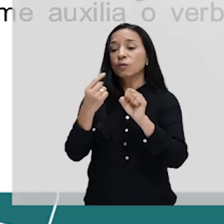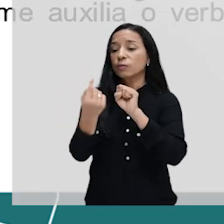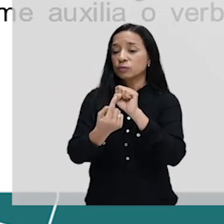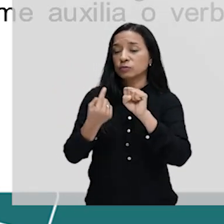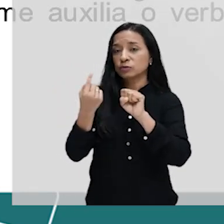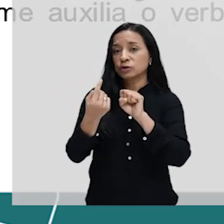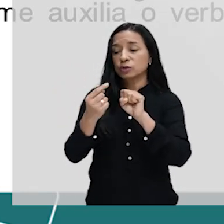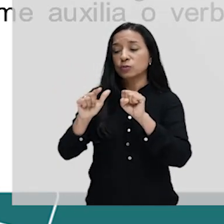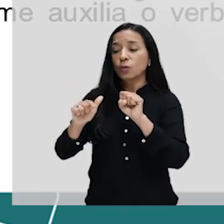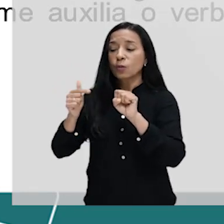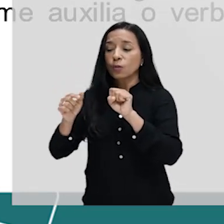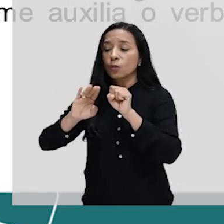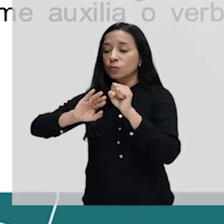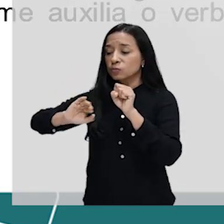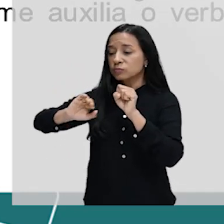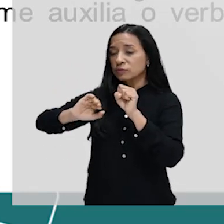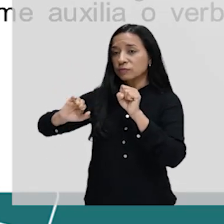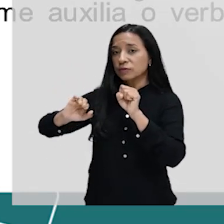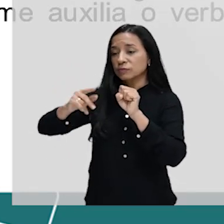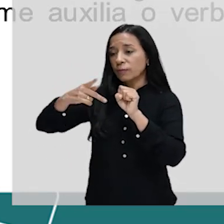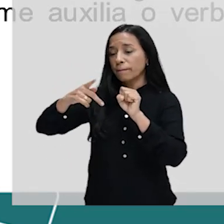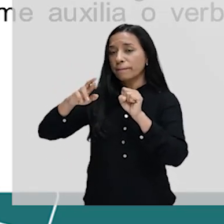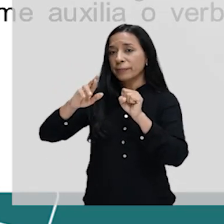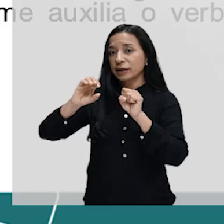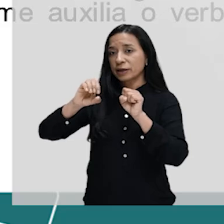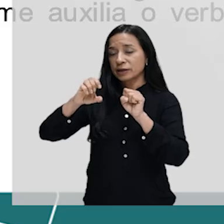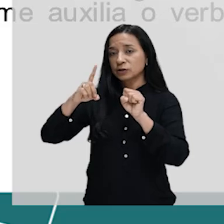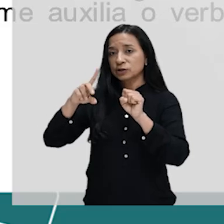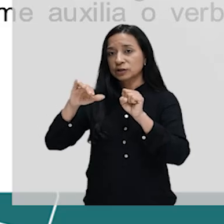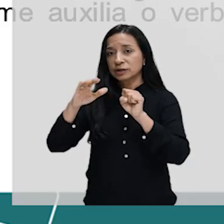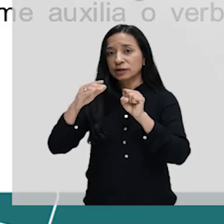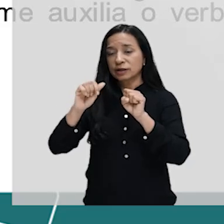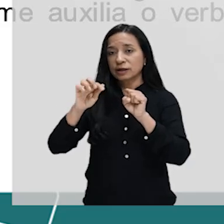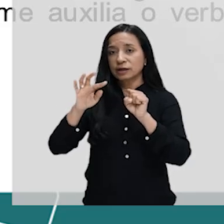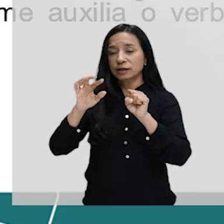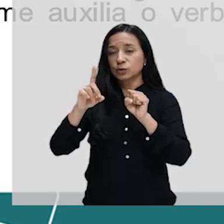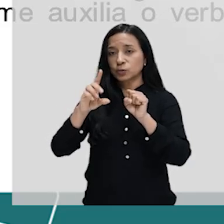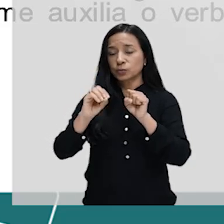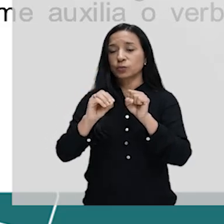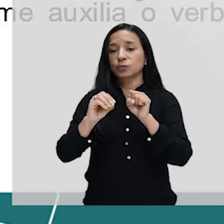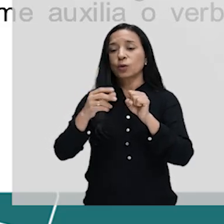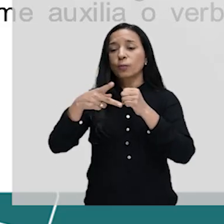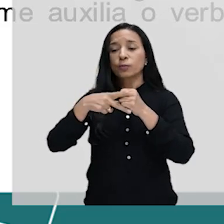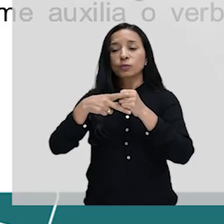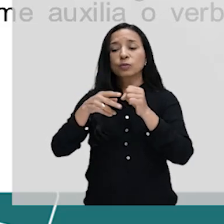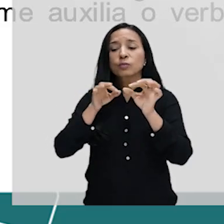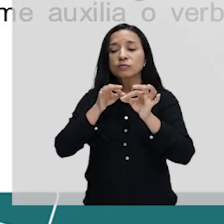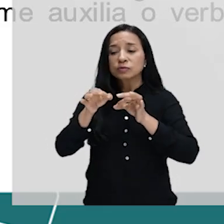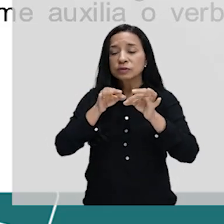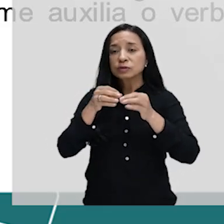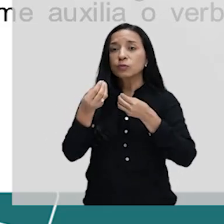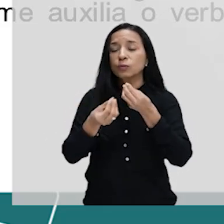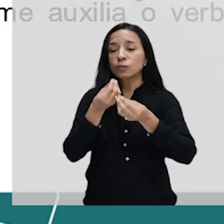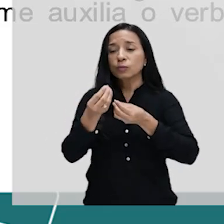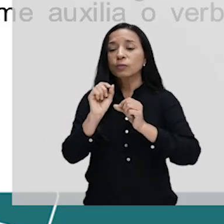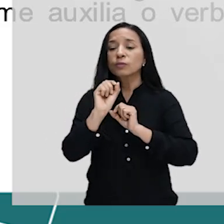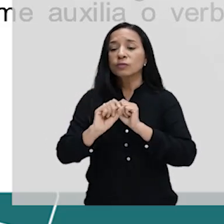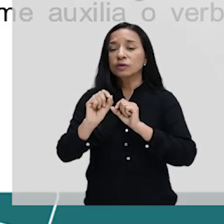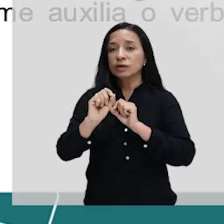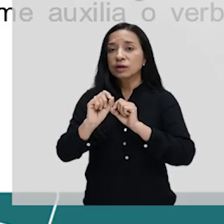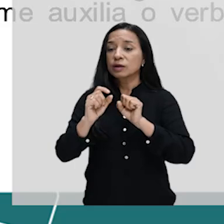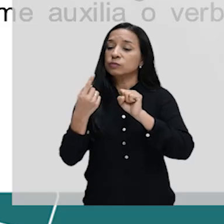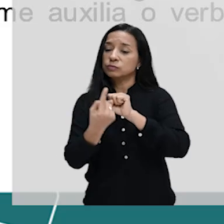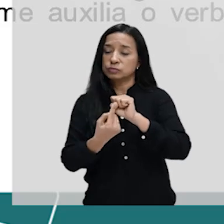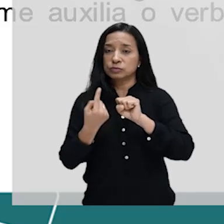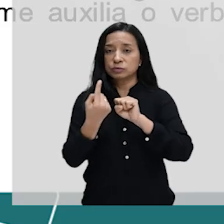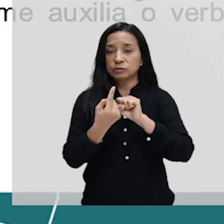sobra ali seria o predicado. E aqui nesse caso, esses pronomes estão funcionando como o quê? Estão funcionando como